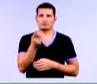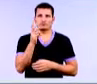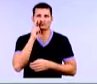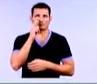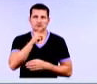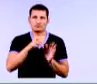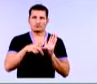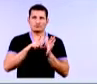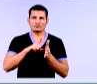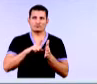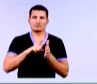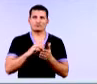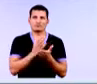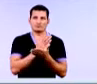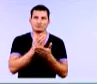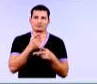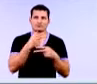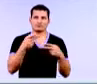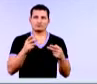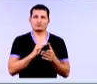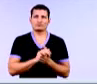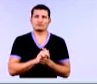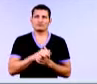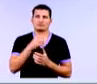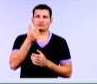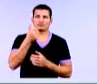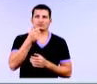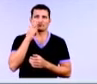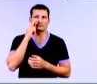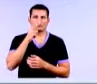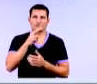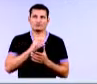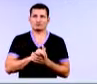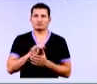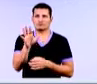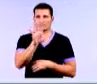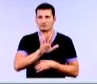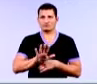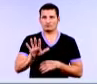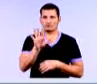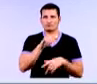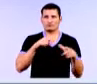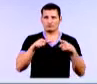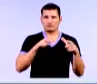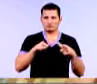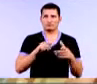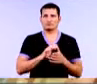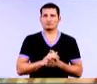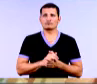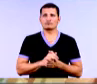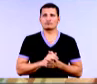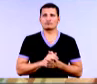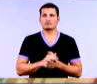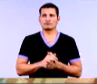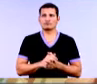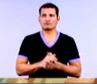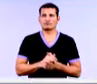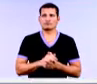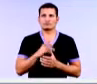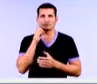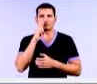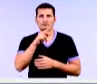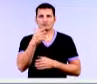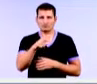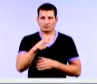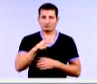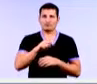qualquer coisa, algumas questões. Primeiro, observem a área de trabalho, tal como nós tínhamos lá no Visual G. Vamos abrir o Visual G